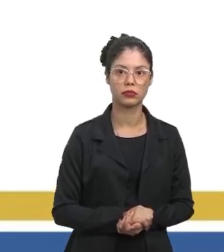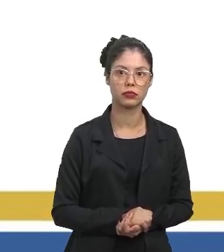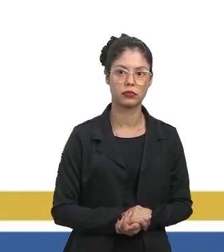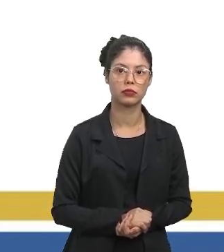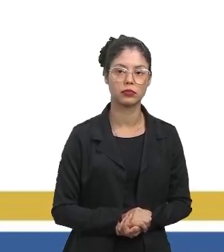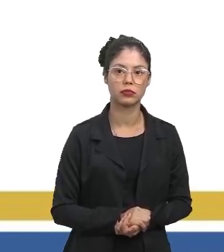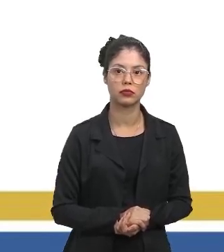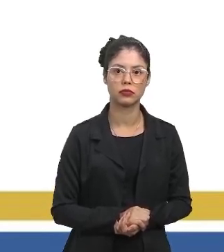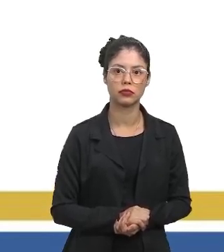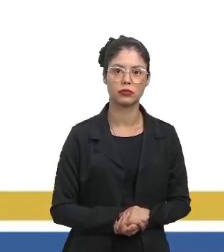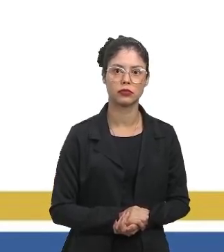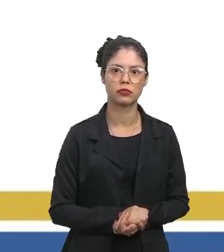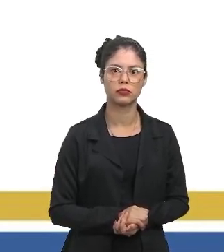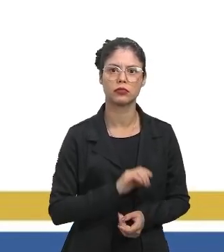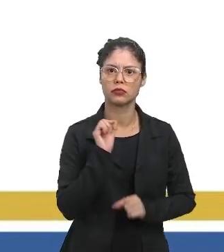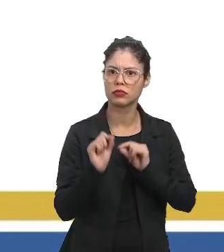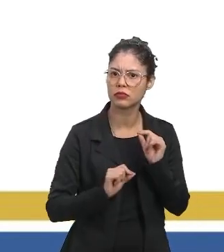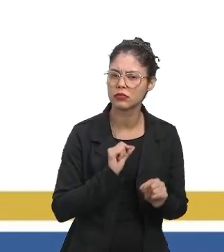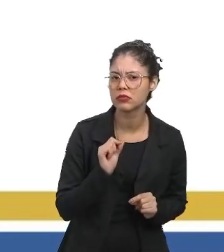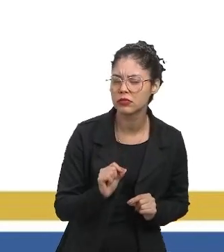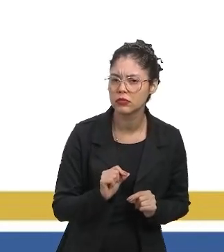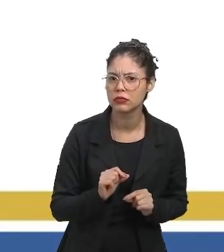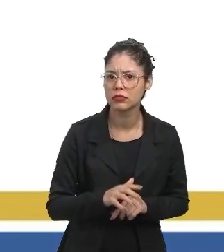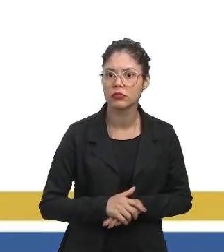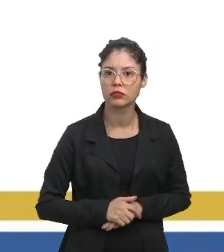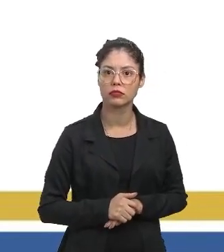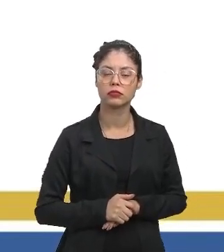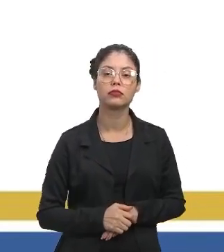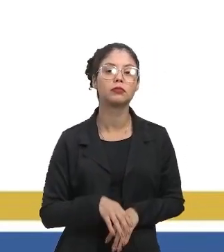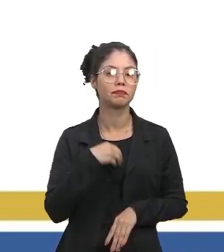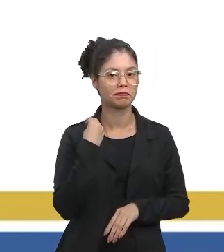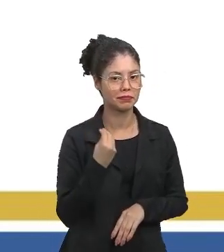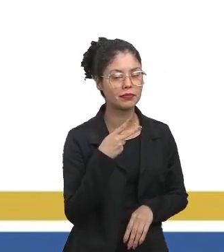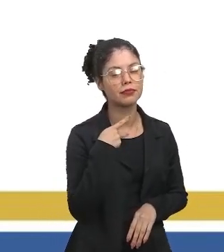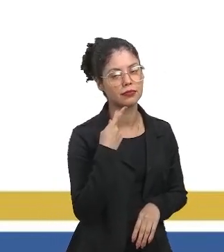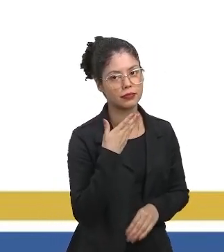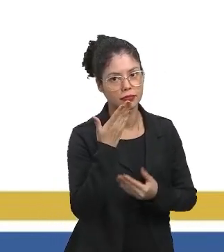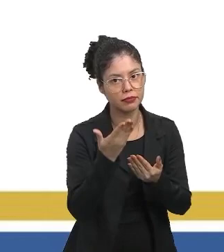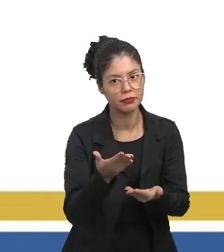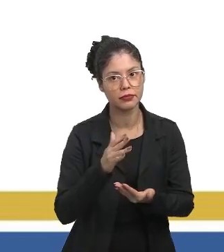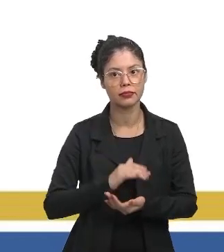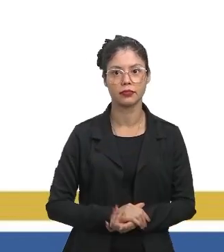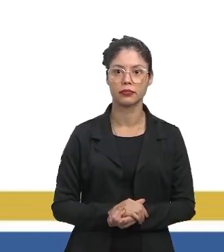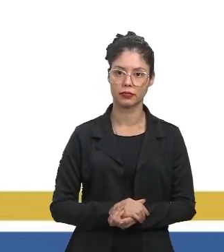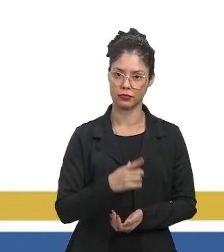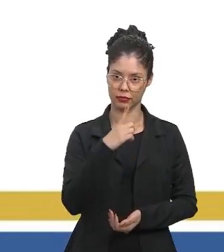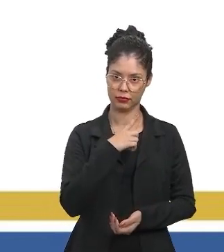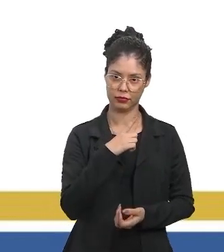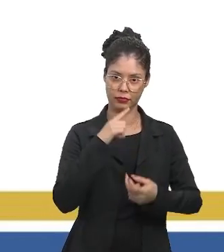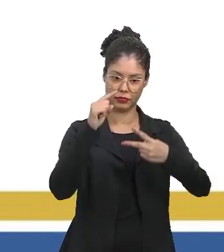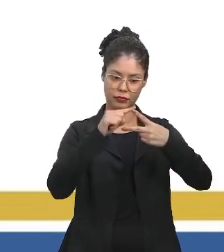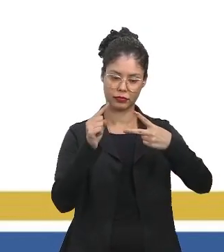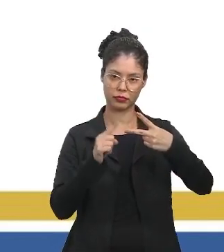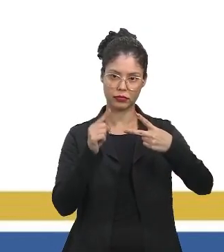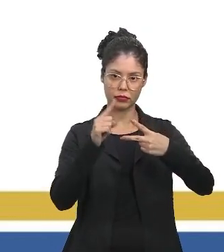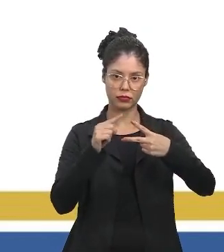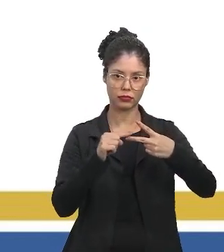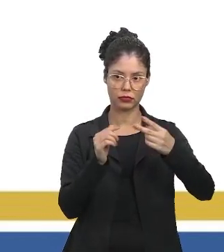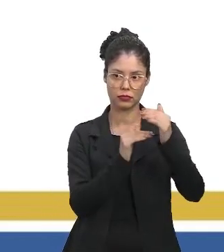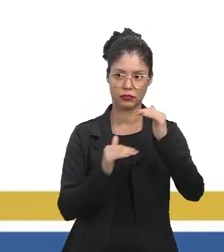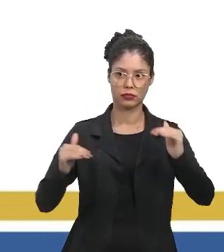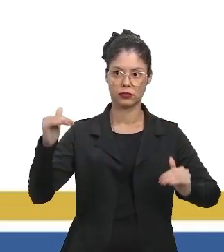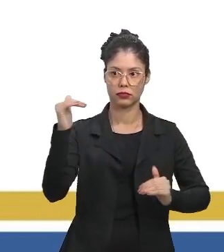a síntese proteica. E o que é a síntese proteica? Como eu estava falando para vocês. Existem 2